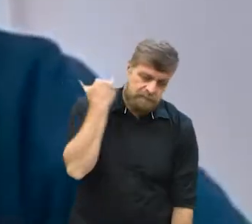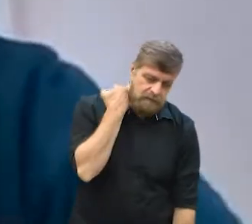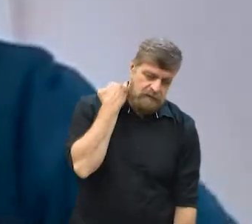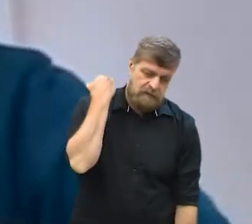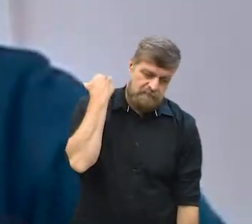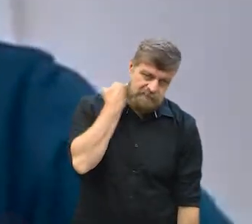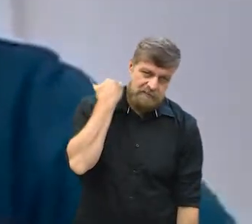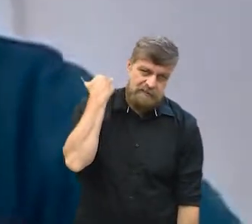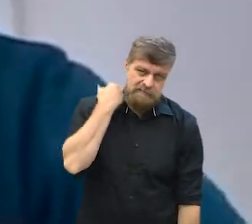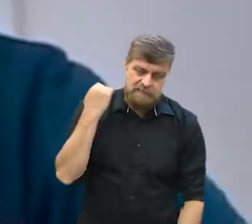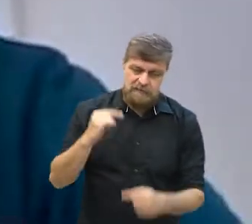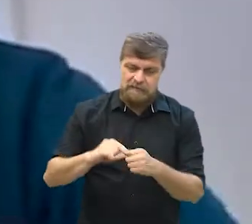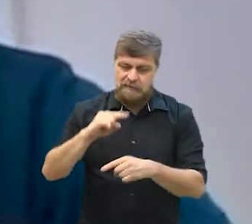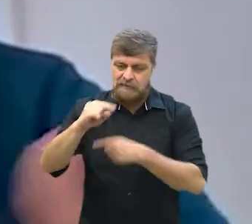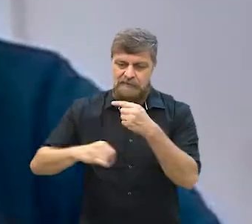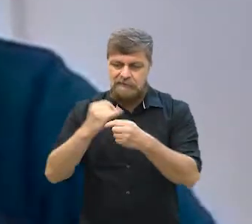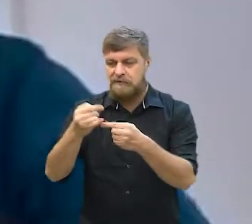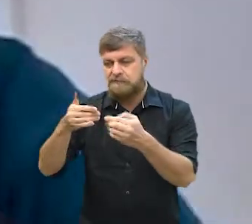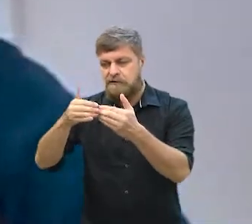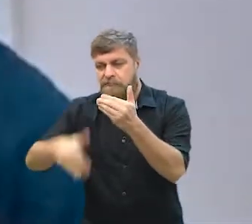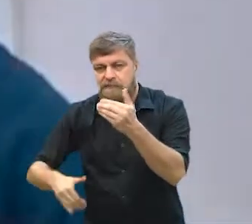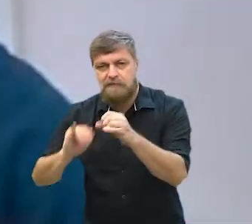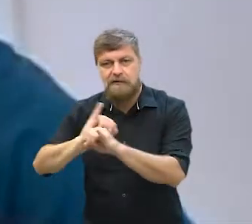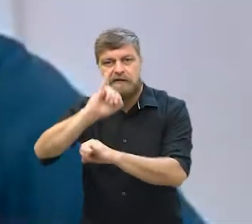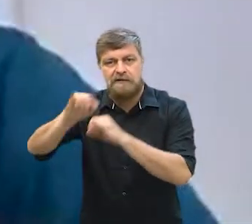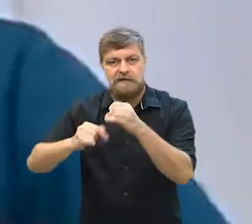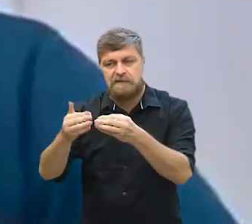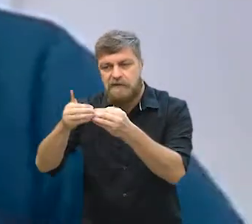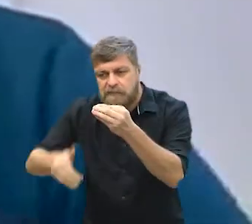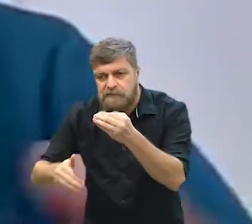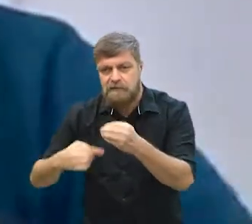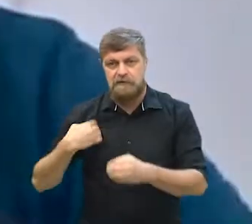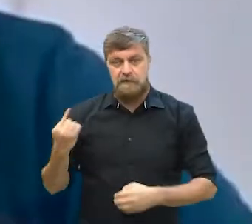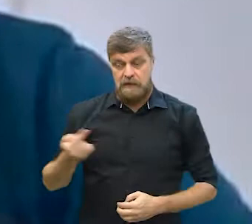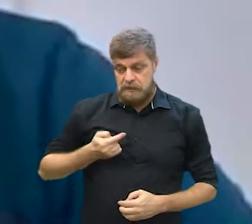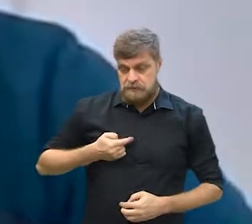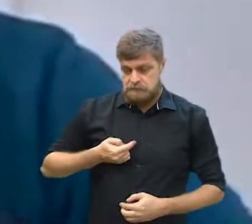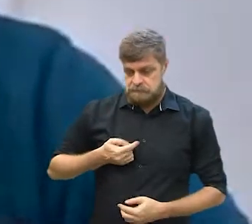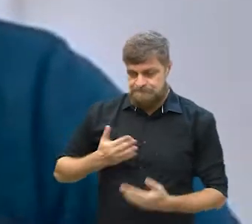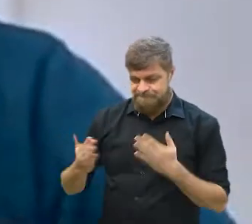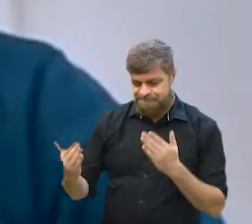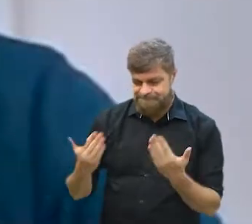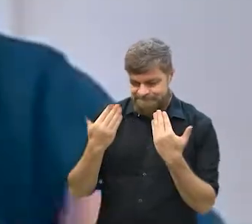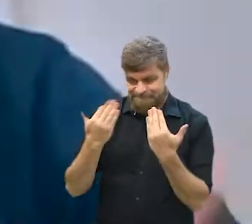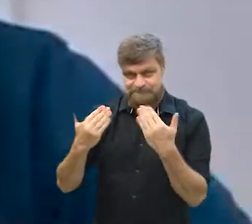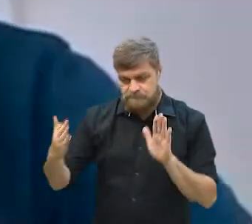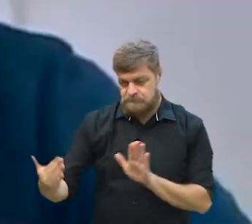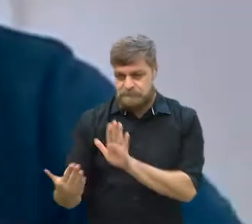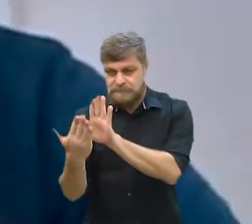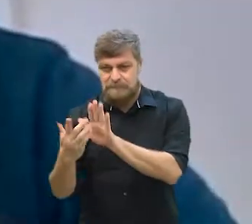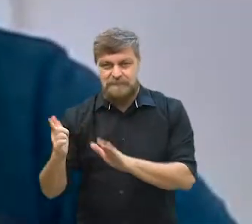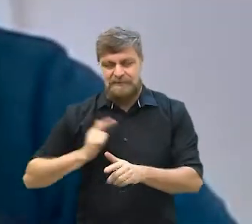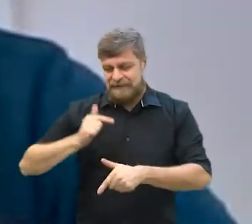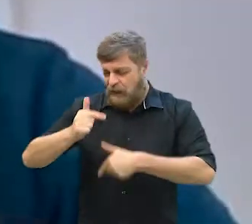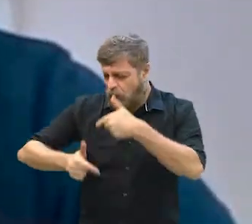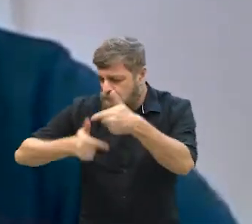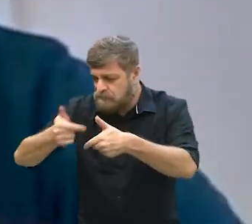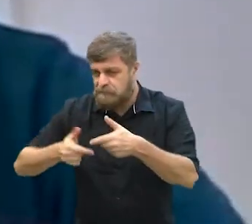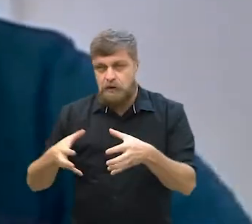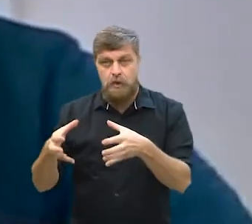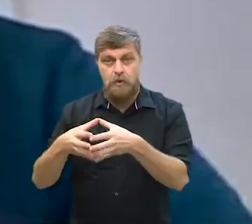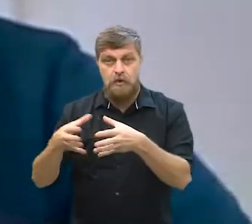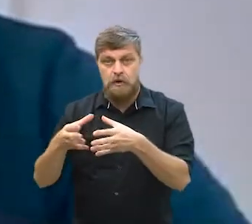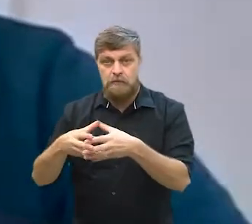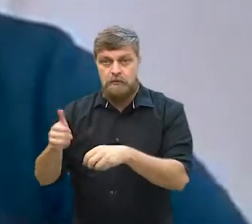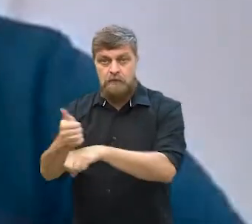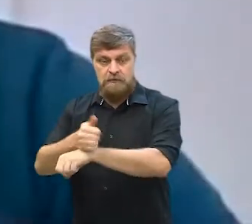muita lentidão, muitas quedas, indisponibilidades. Abraçamos essa causa, fizemos um trabalho lá a quatro mãos com a